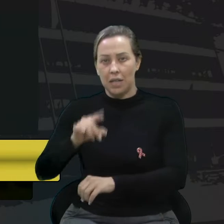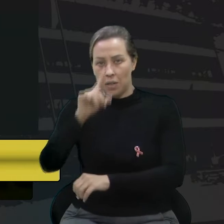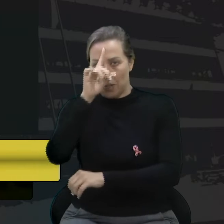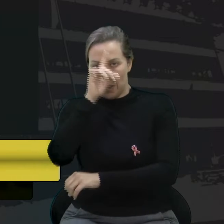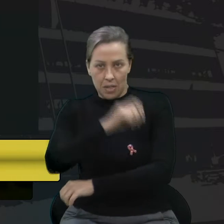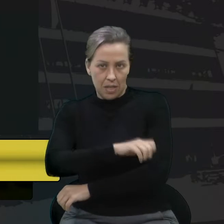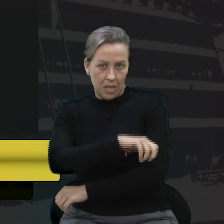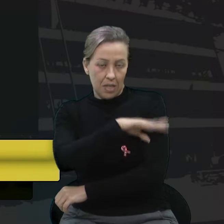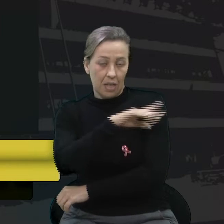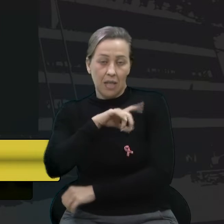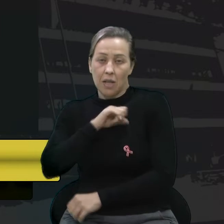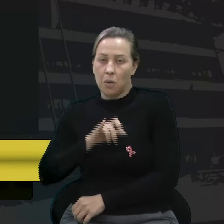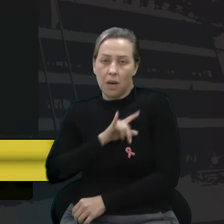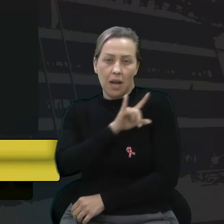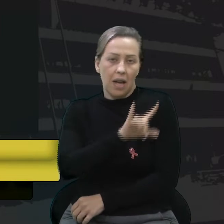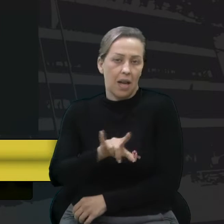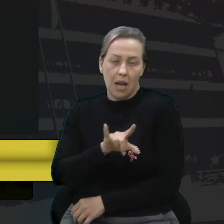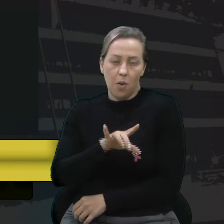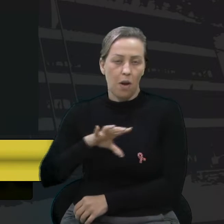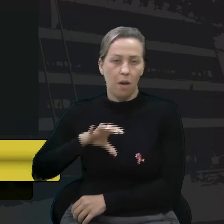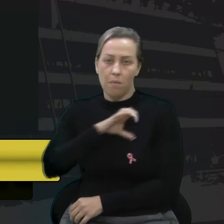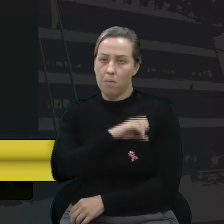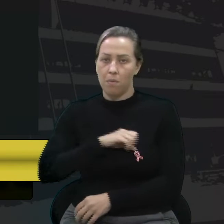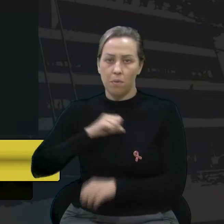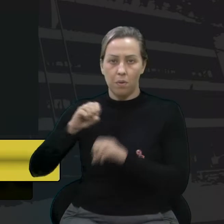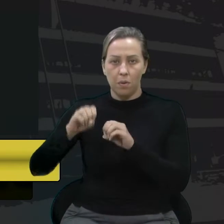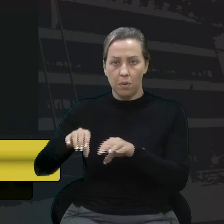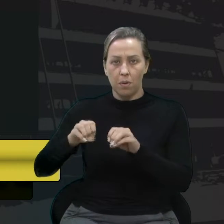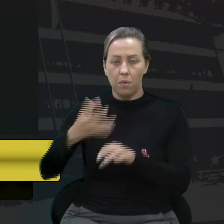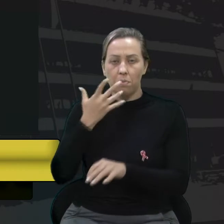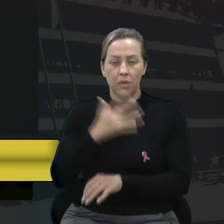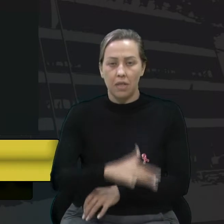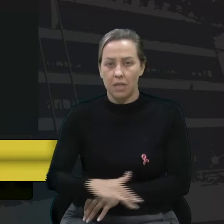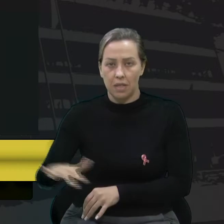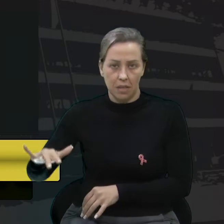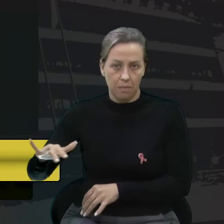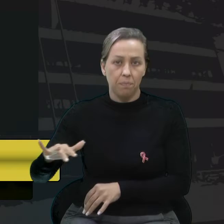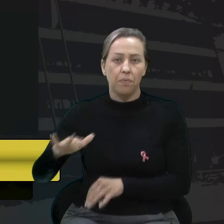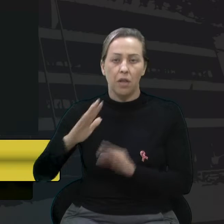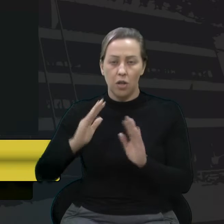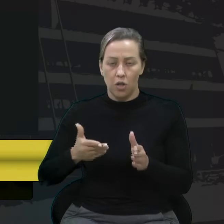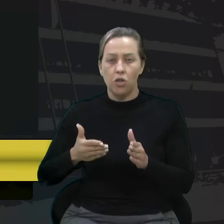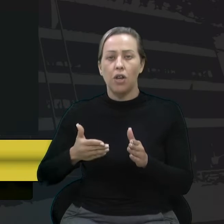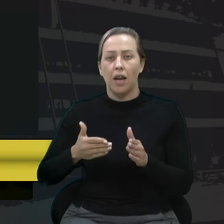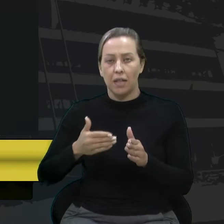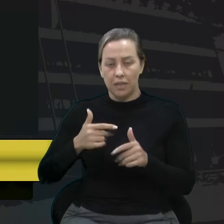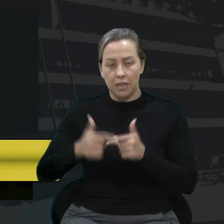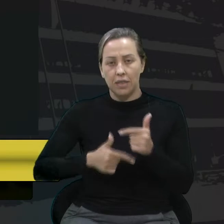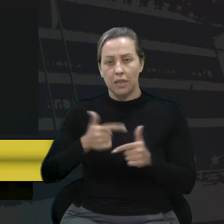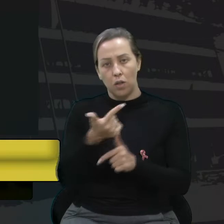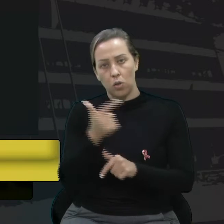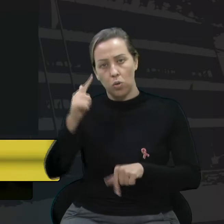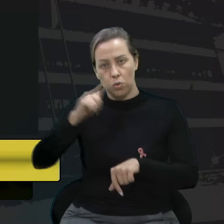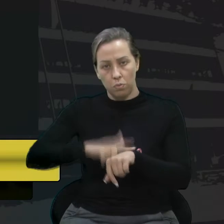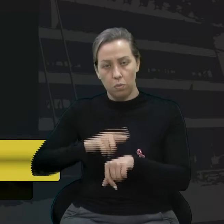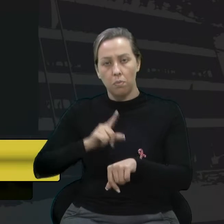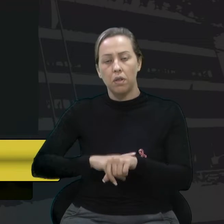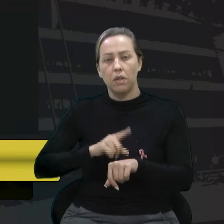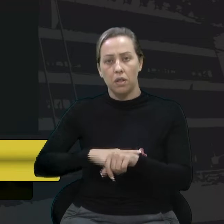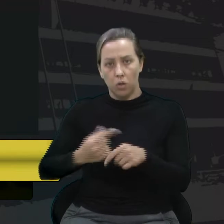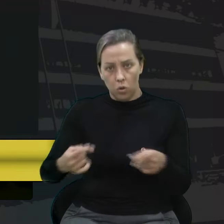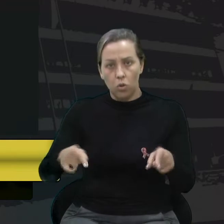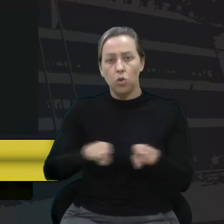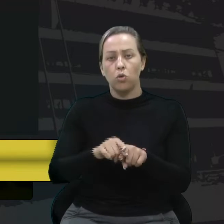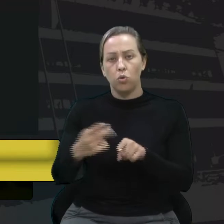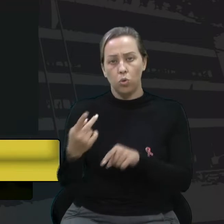fundamental, tenho uma paixão gigantesca pela educação infantil. Já abordei essa questão em outros momentos, juntamente